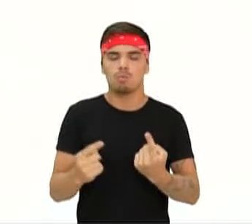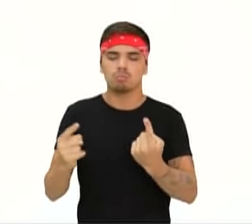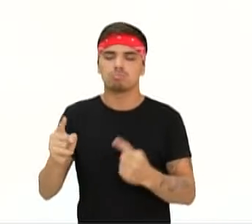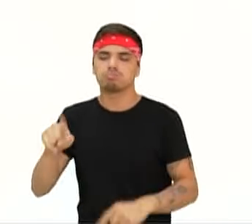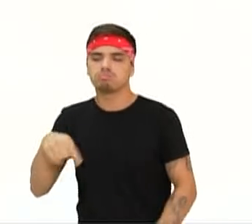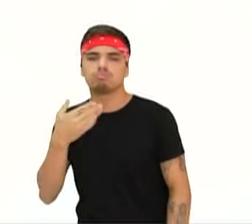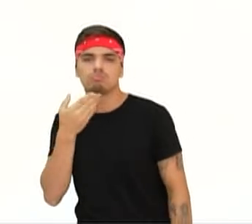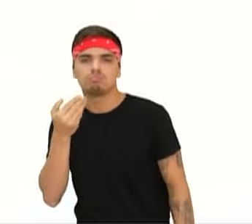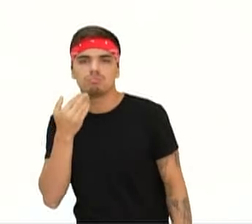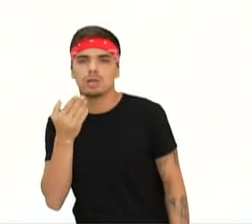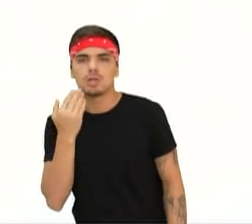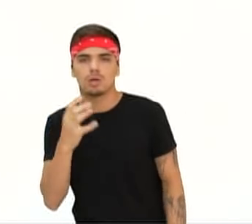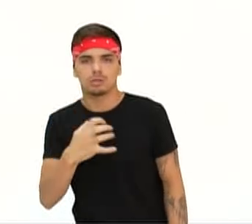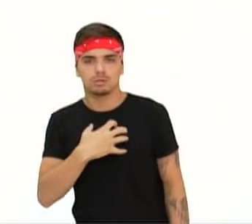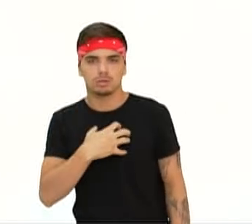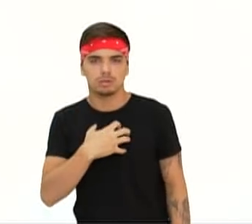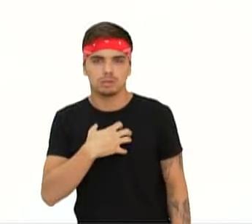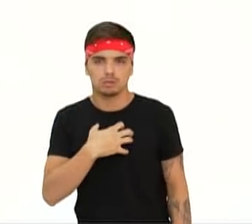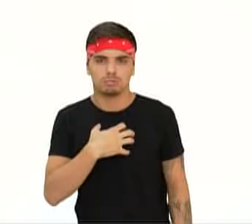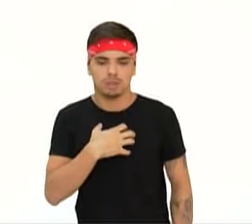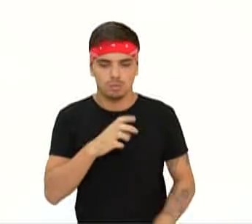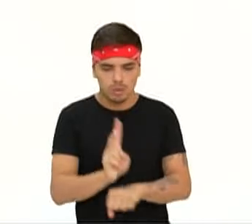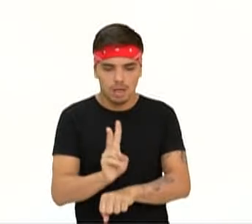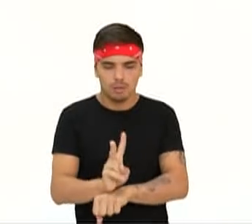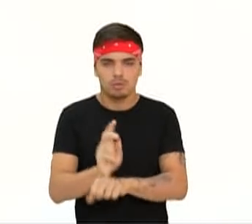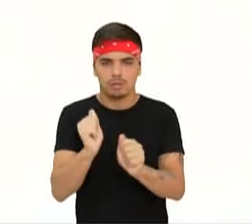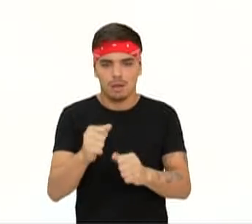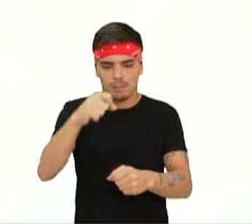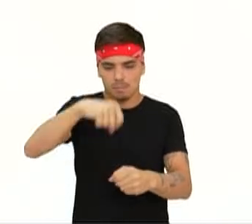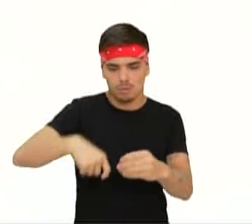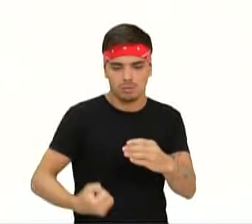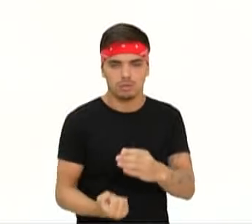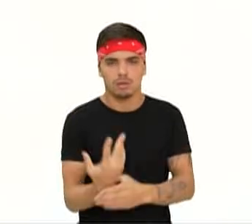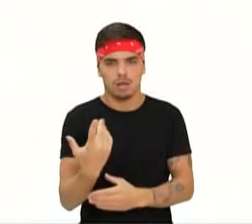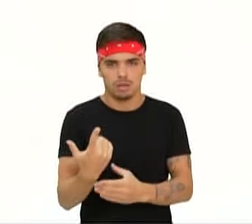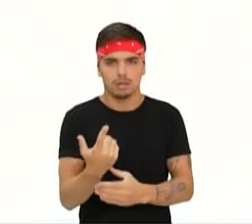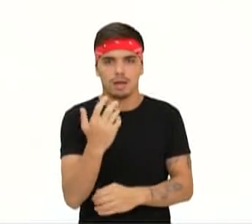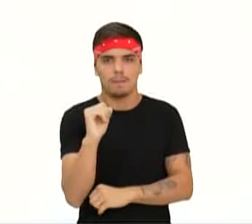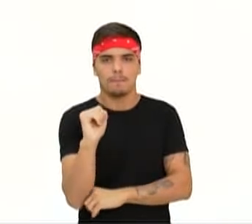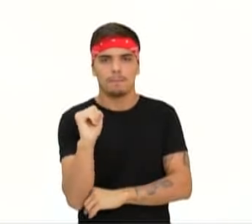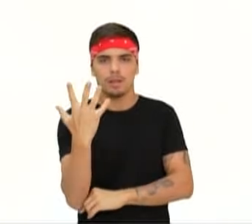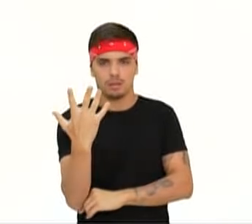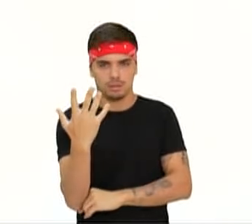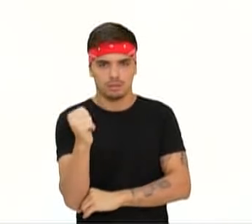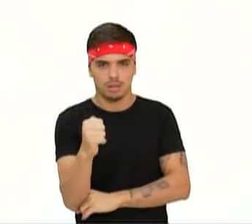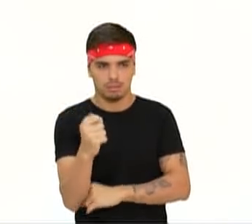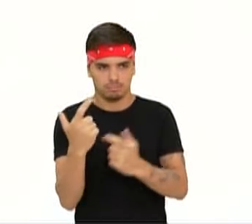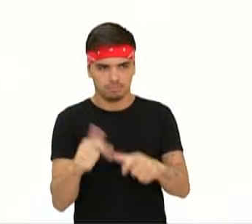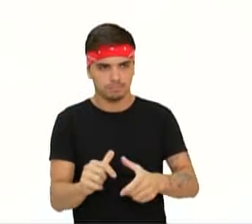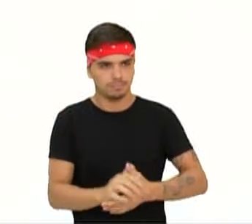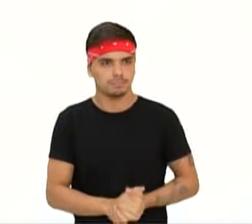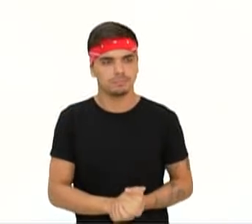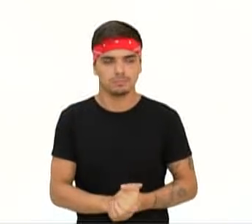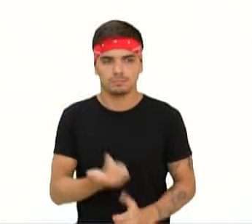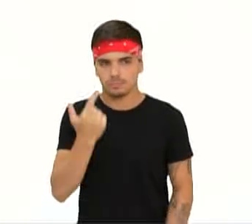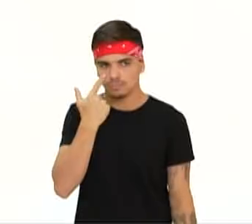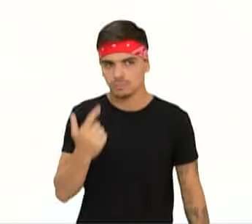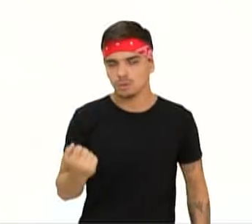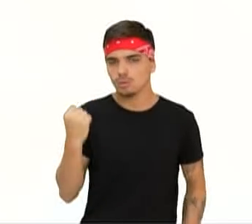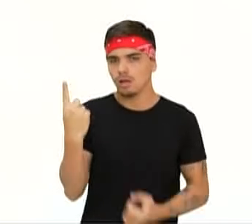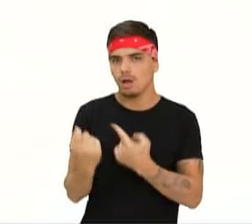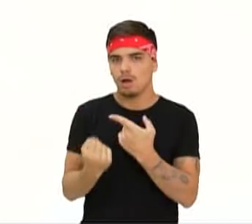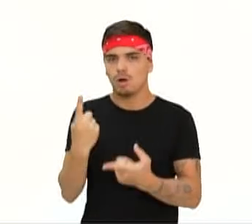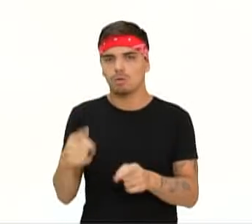melhor tipo de cultivo que ele pode plantar naquela região onde ele está inserido, ok?